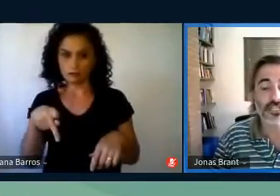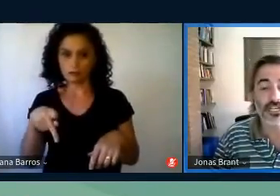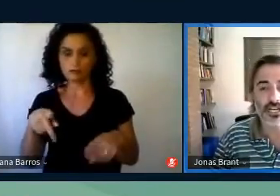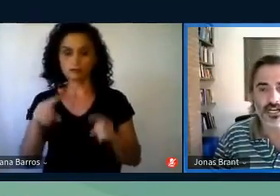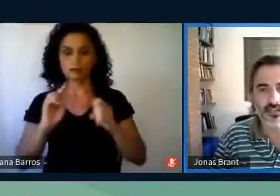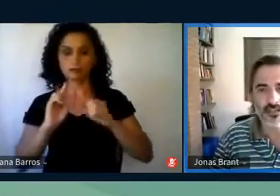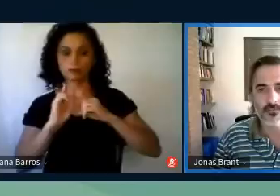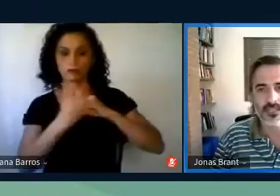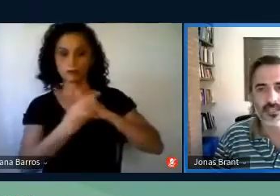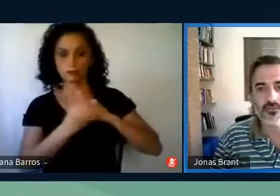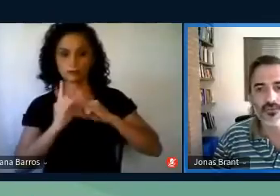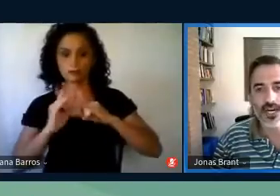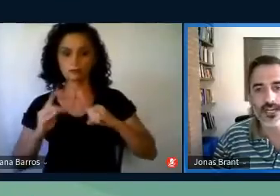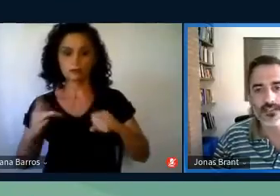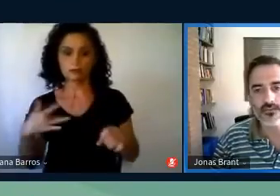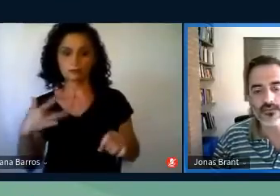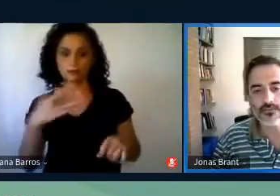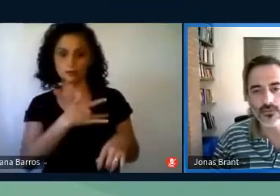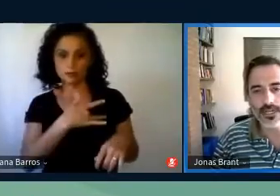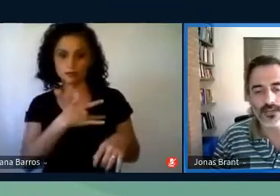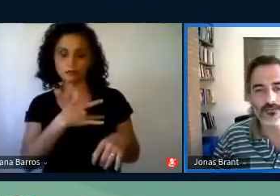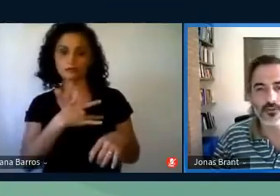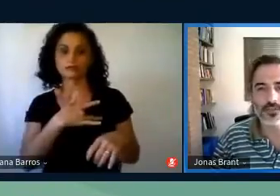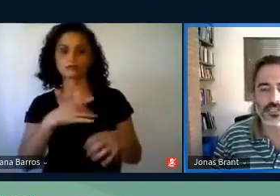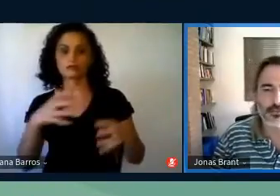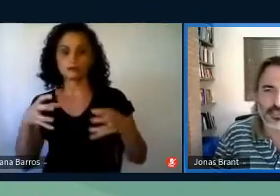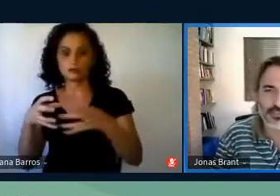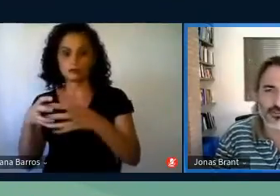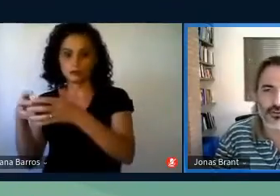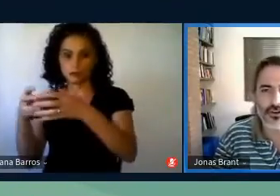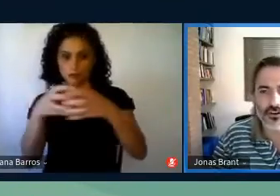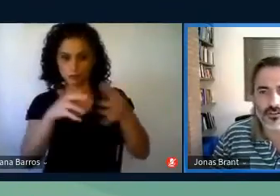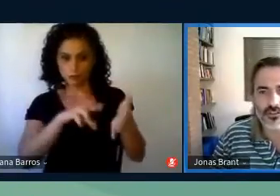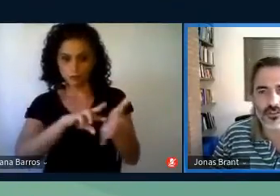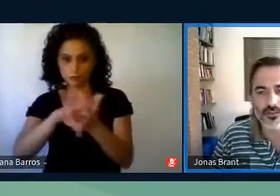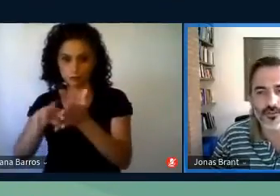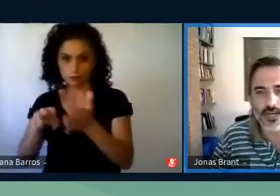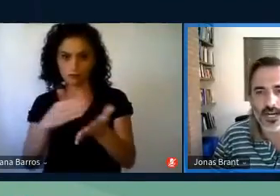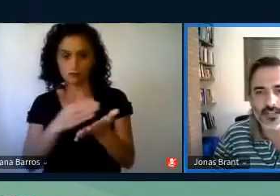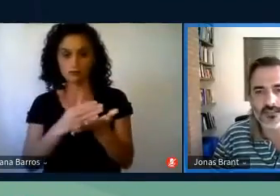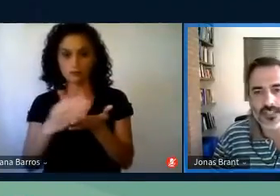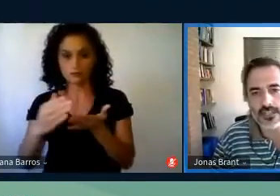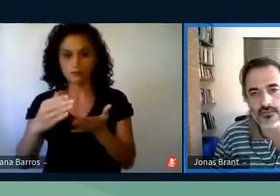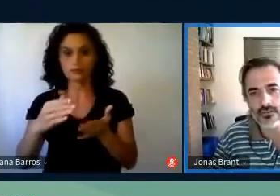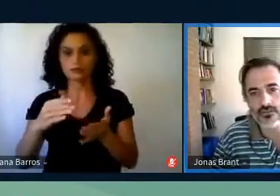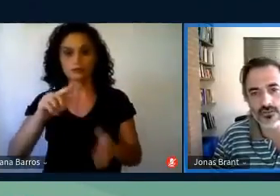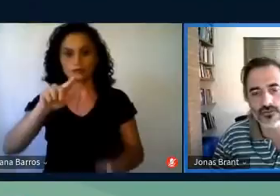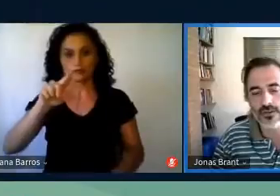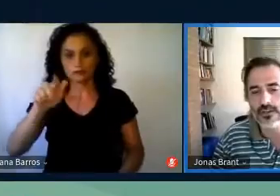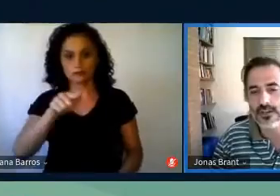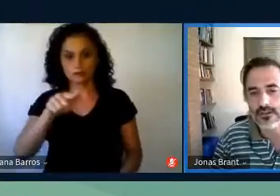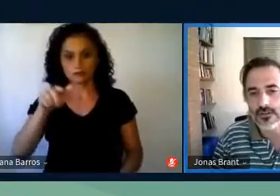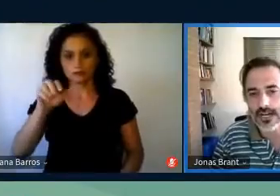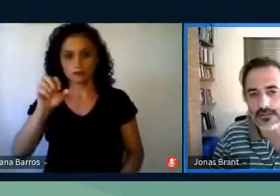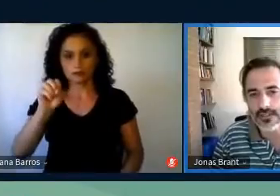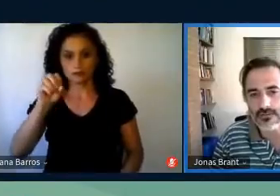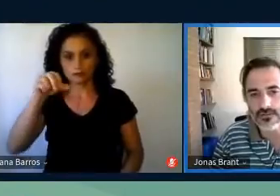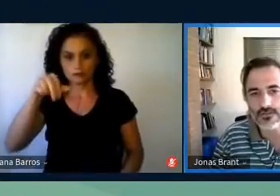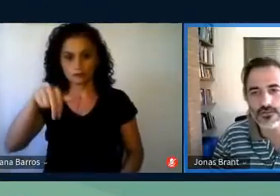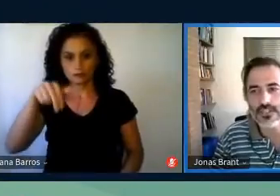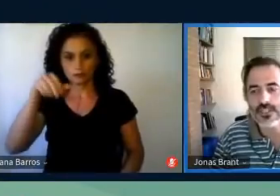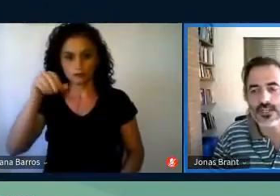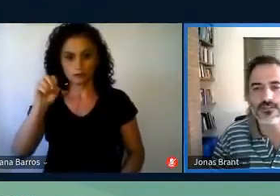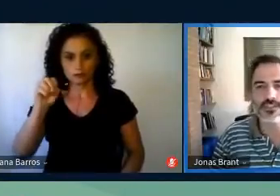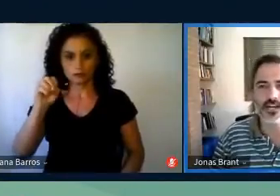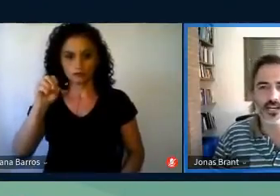Medicina Veterinária, mas atuo na área de saúde pública. Comecei na parte de zoonoses e depois fui para a área de investigação de surto. Tenho atuado aí nos